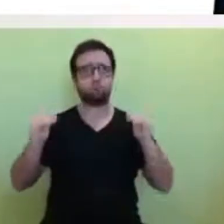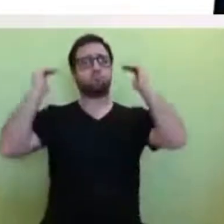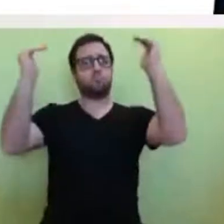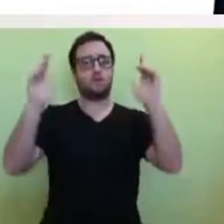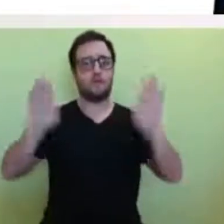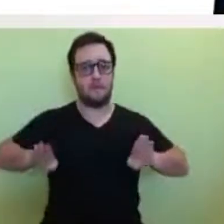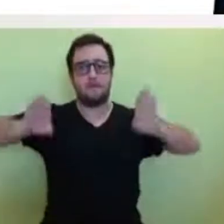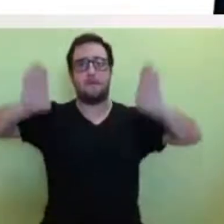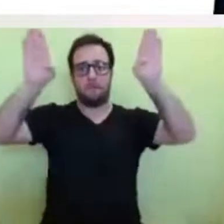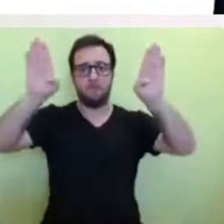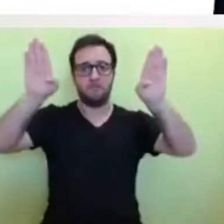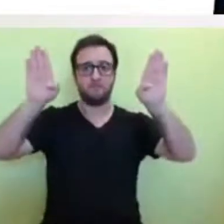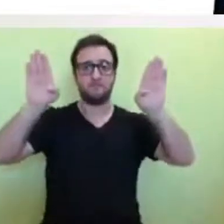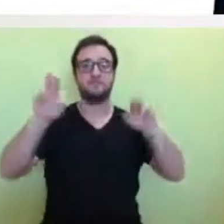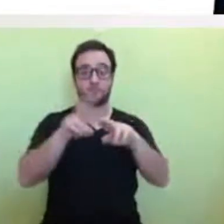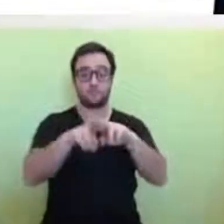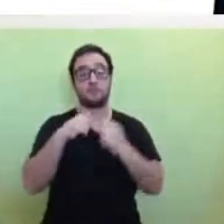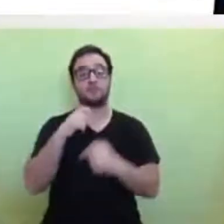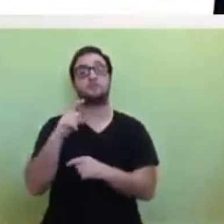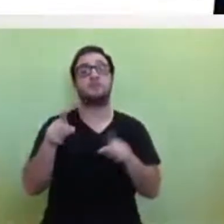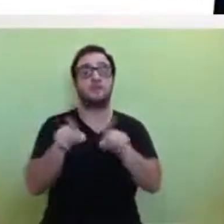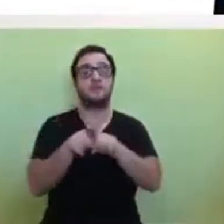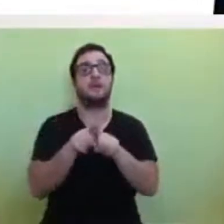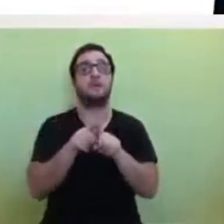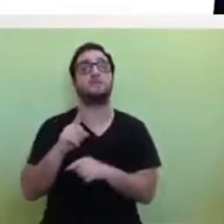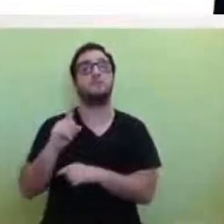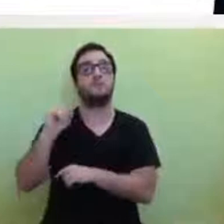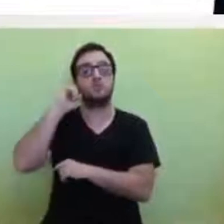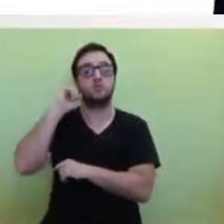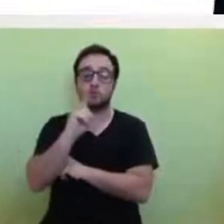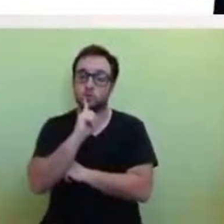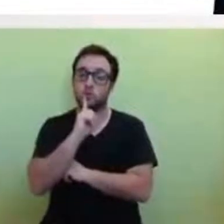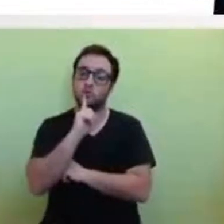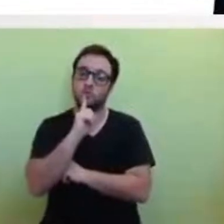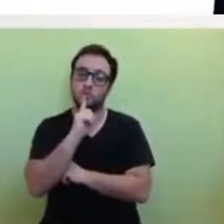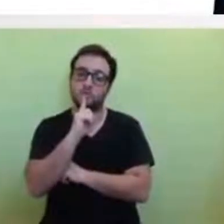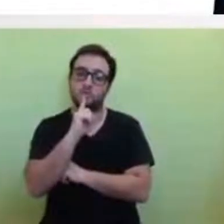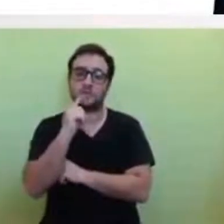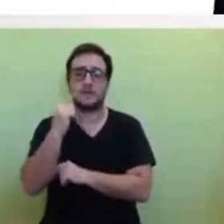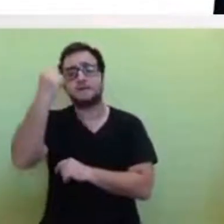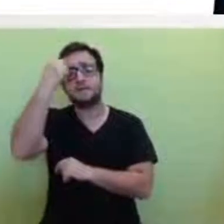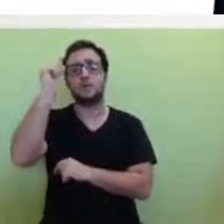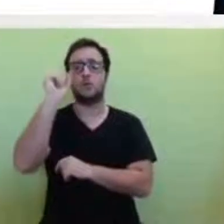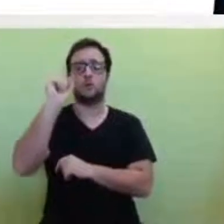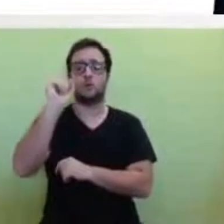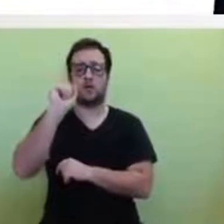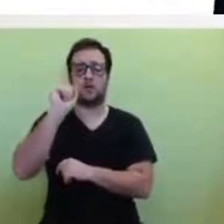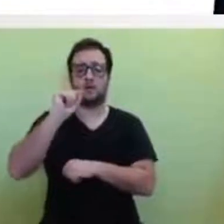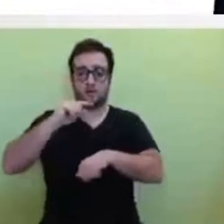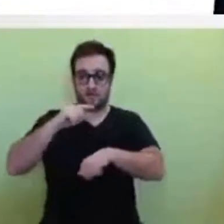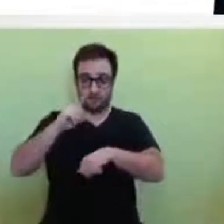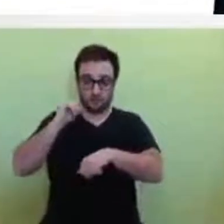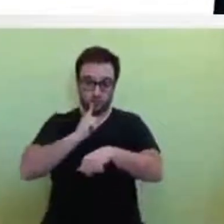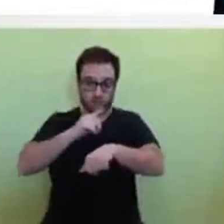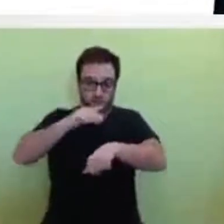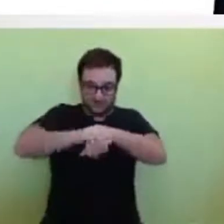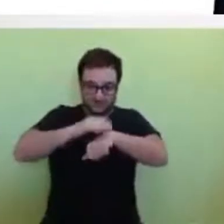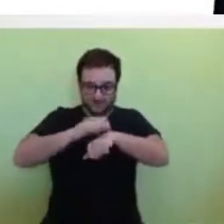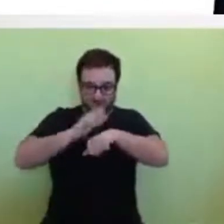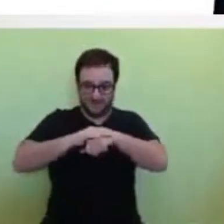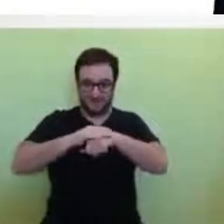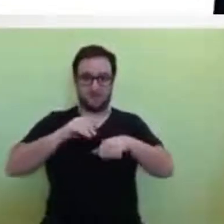porque os surdos eles vão ser vão estar vai ter na mão deles a possibilidade de registrar o